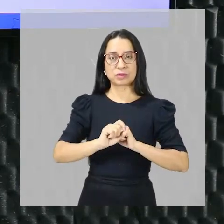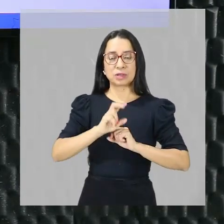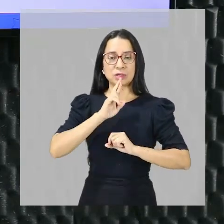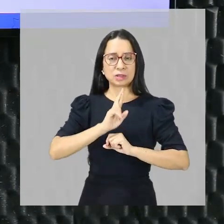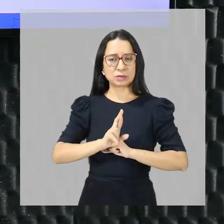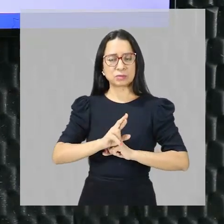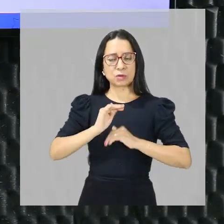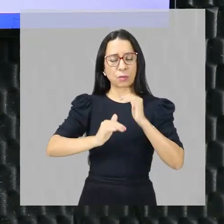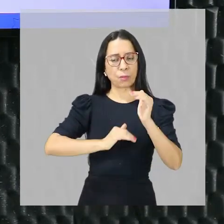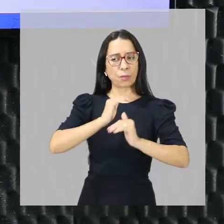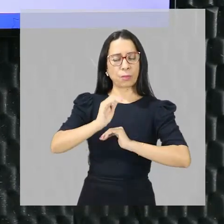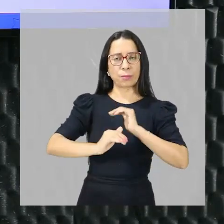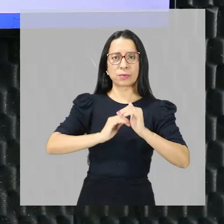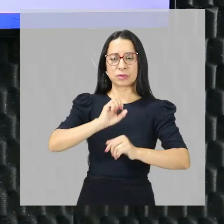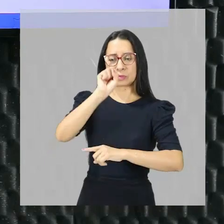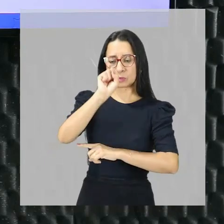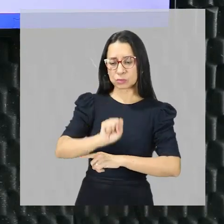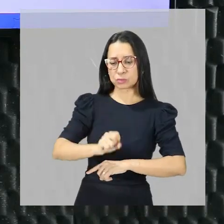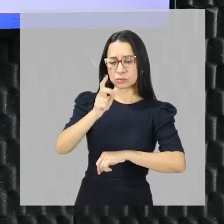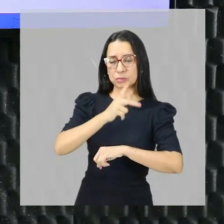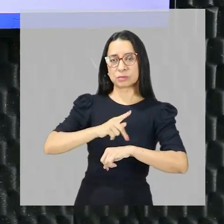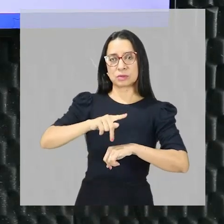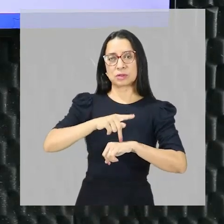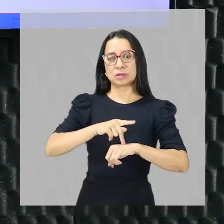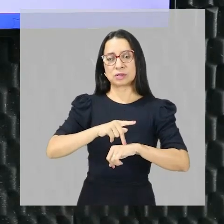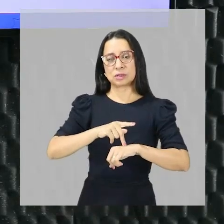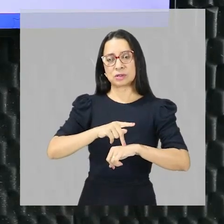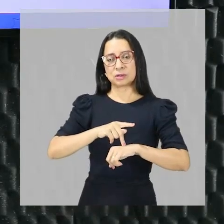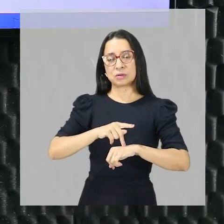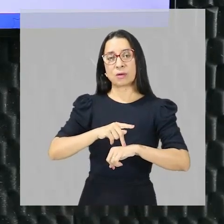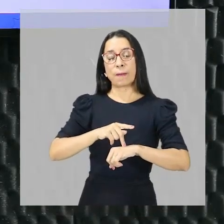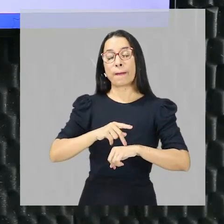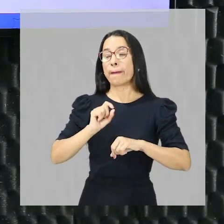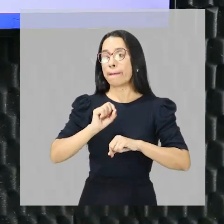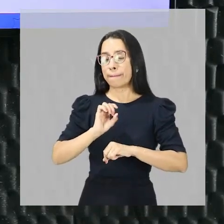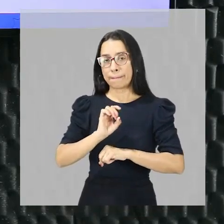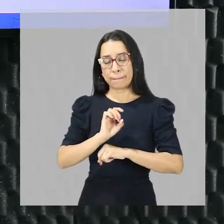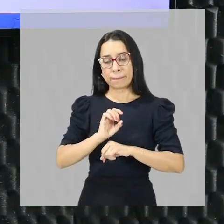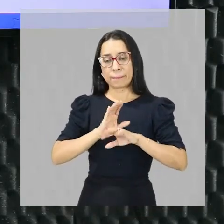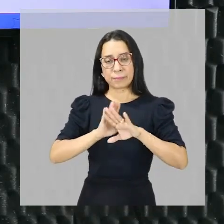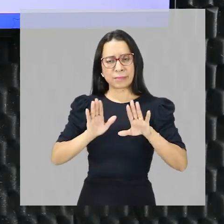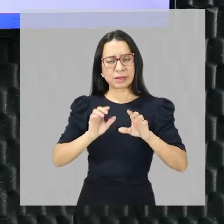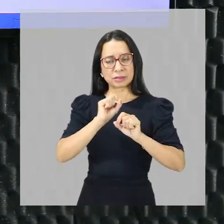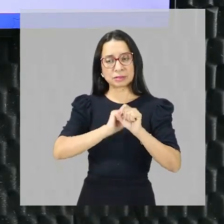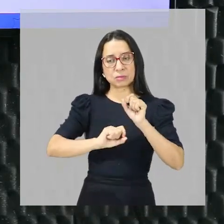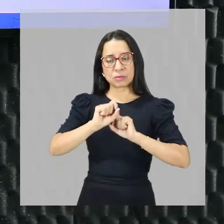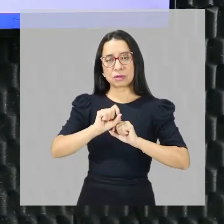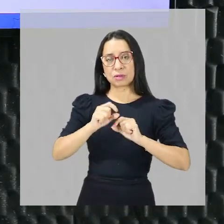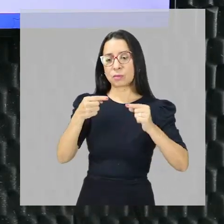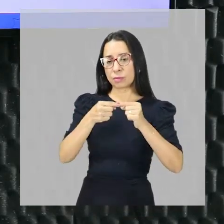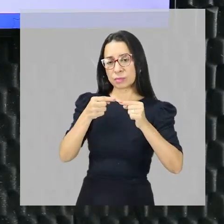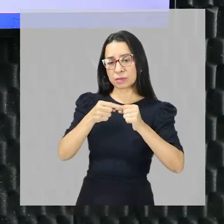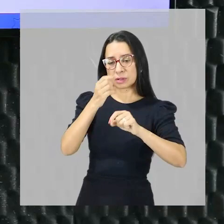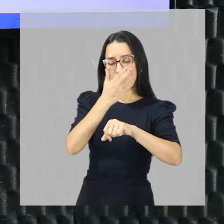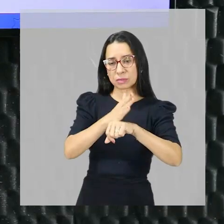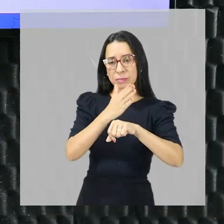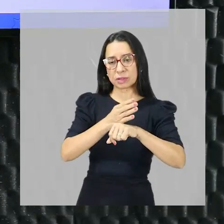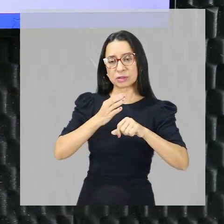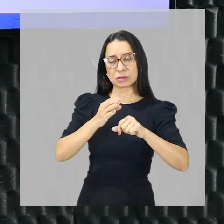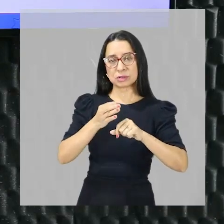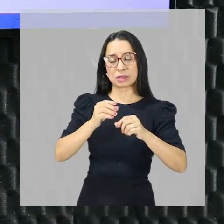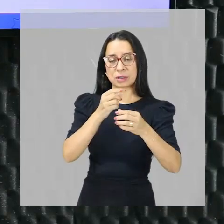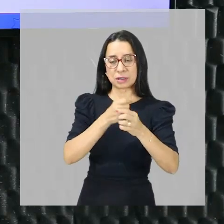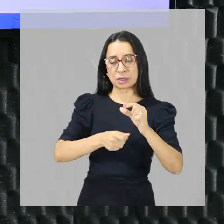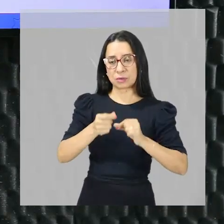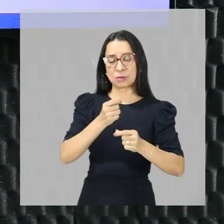estava atrelado a uma atividade econômica, que só quem me forneceu essa atividade econômica foi o texto motivador. Aí que mora a diferença da